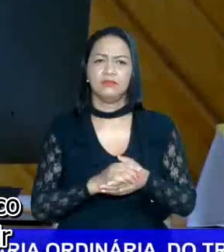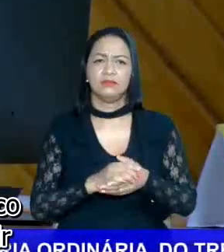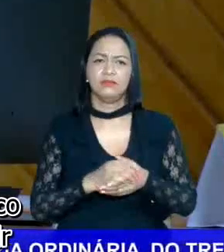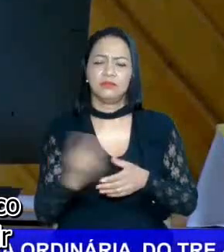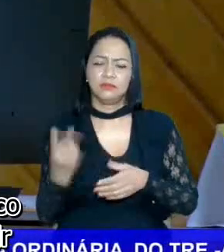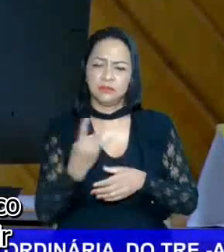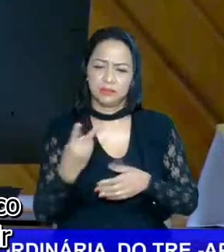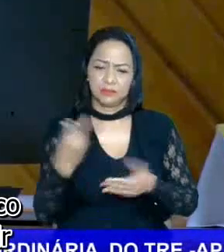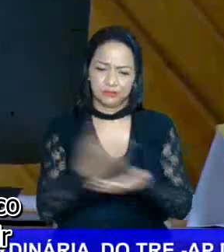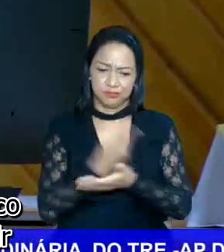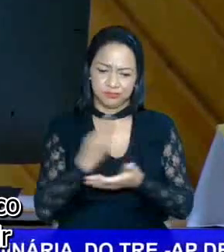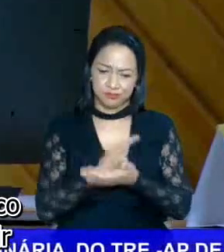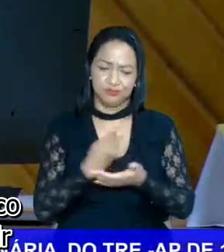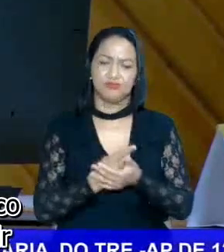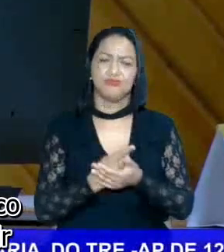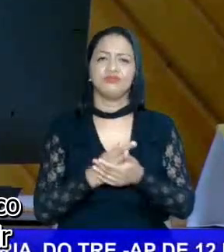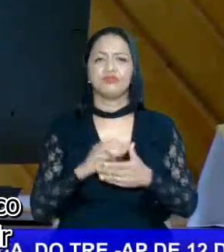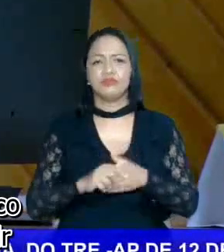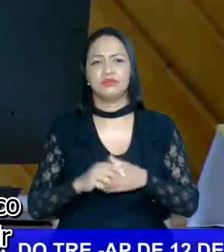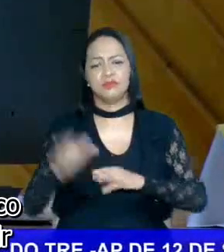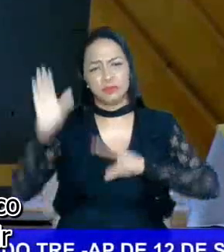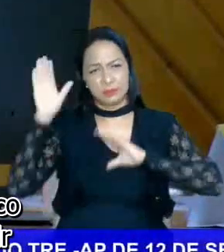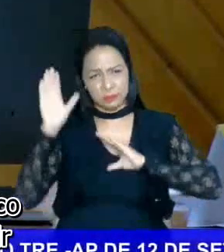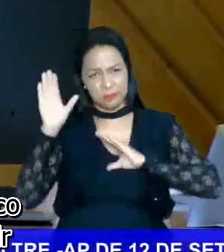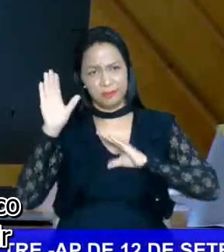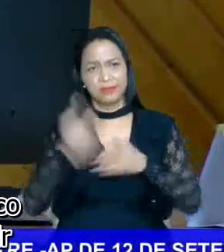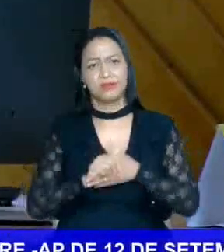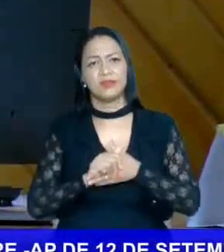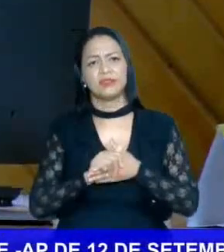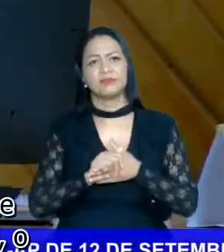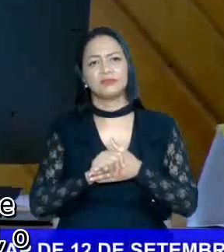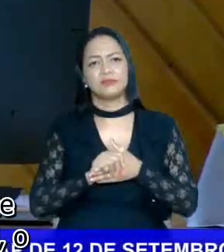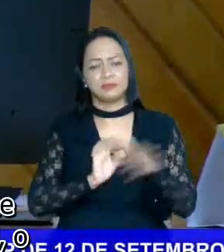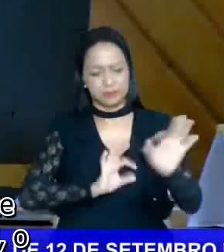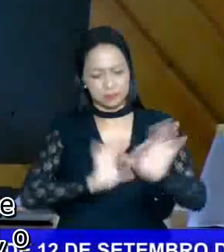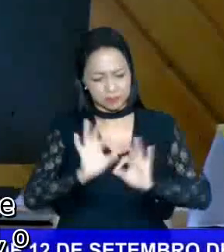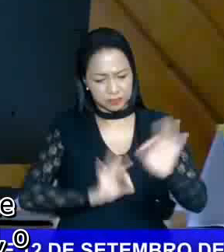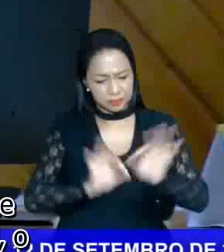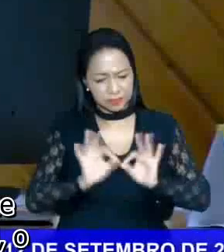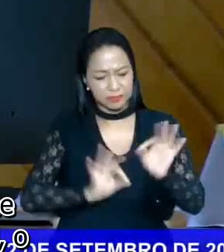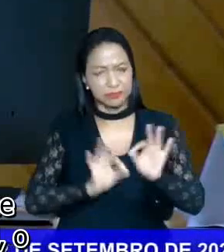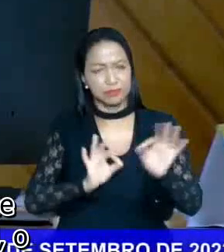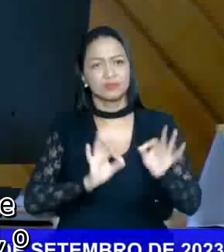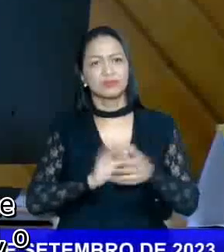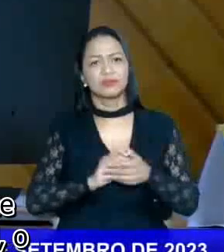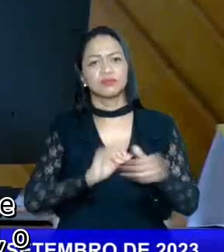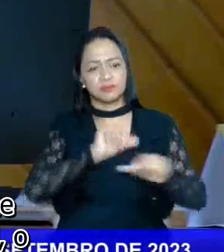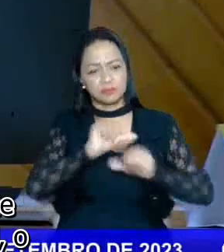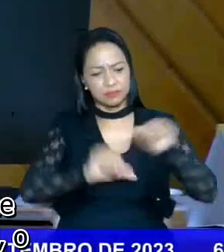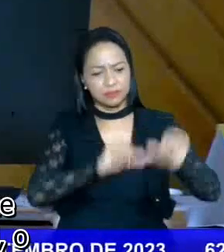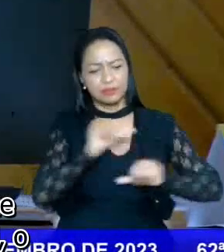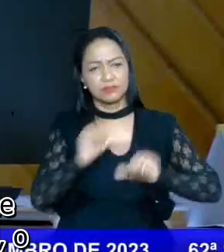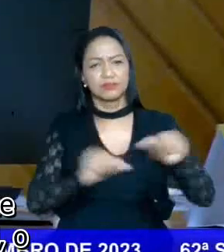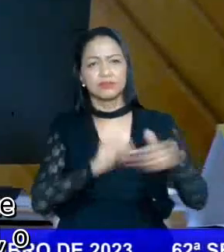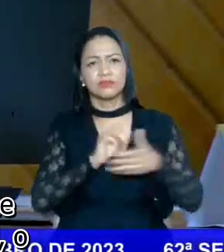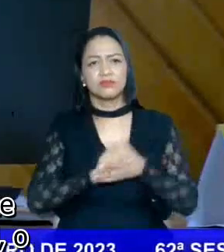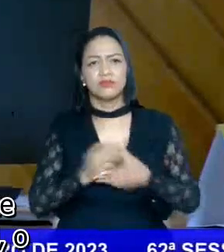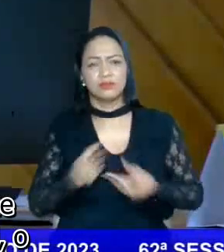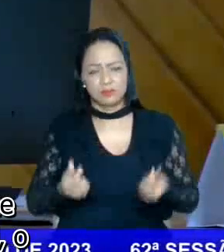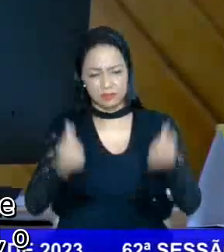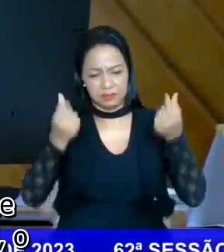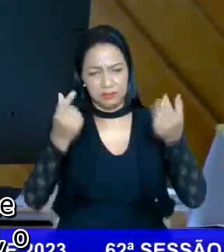falha apontada pelo órgão técnico é de que o candidato ele deixou de corrigir, por meio de retificadora parcial, valores que foram